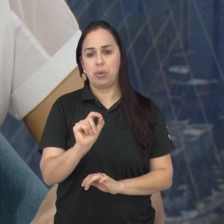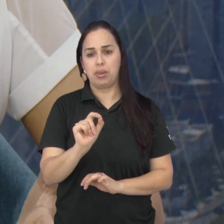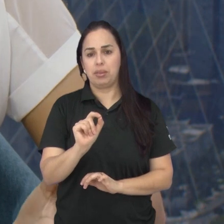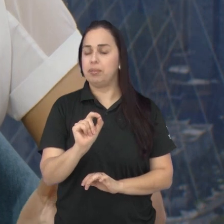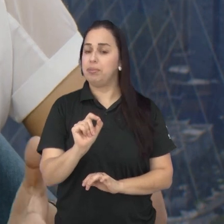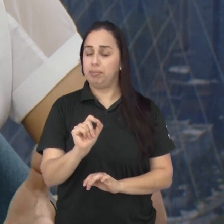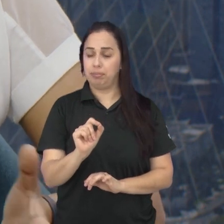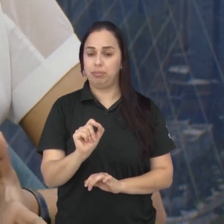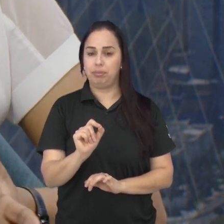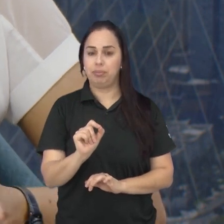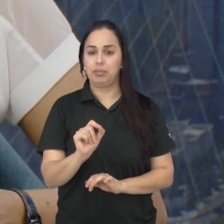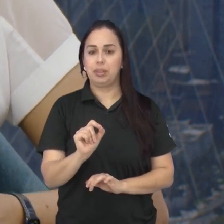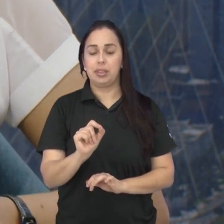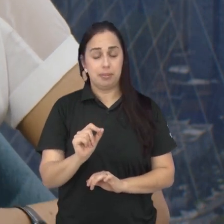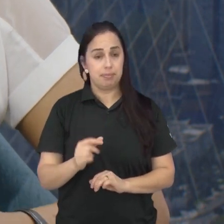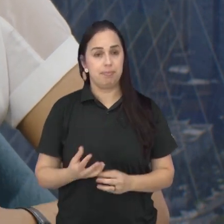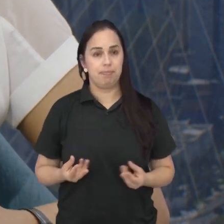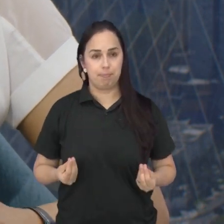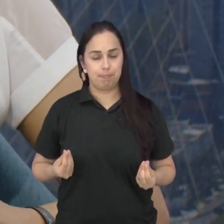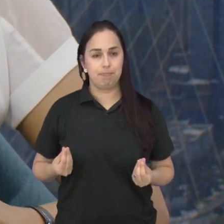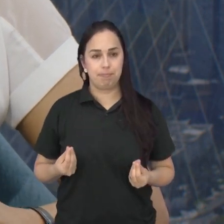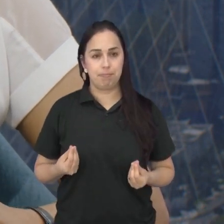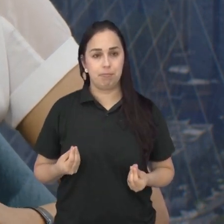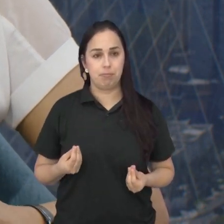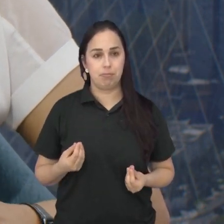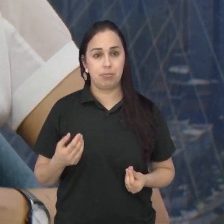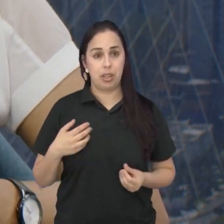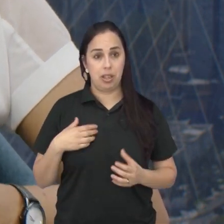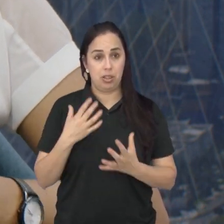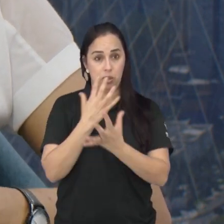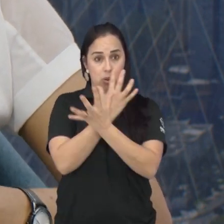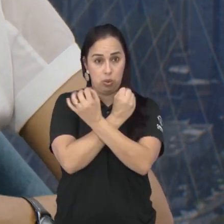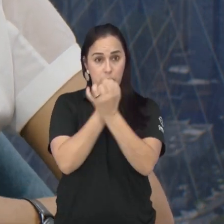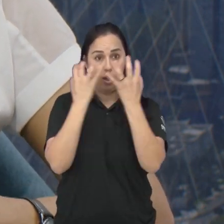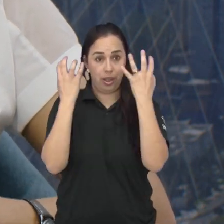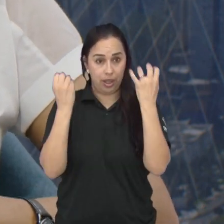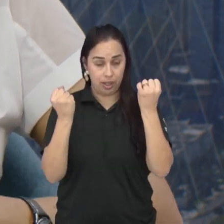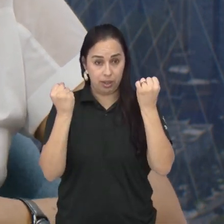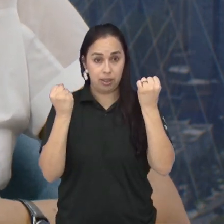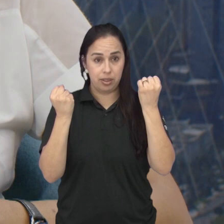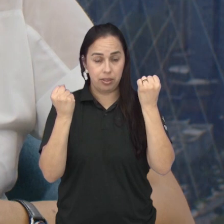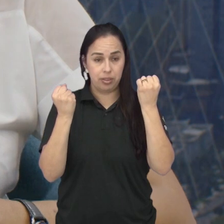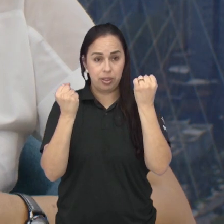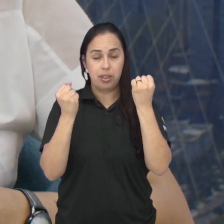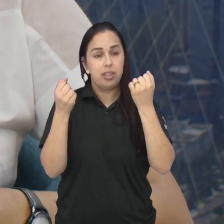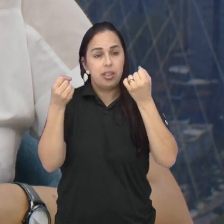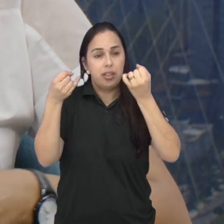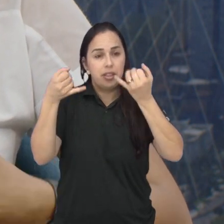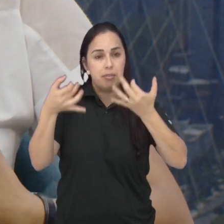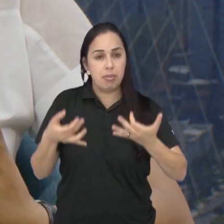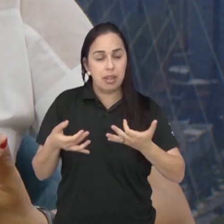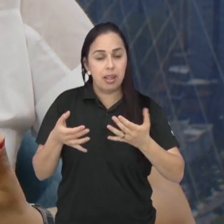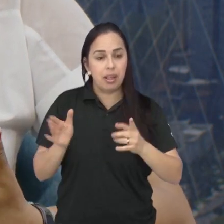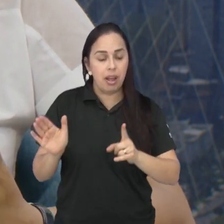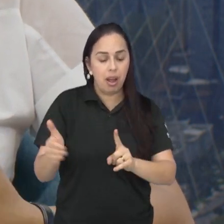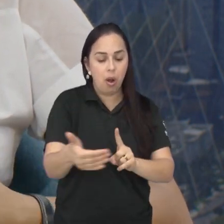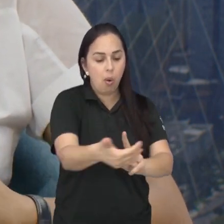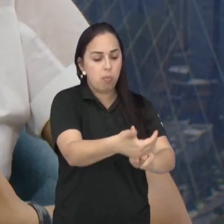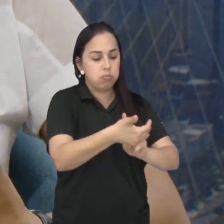dimensão crítica também, né? Então, assim, eu acho que a sororidade, ela vai nos dizer que eu preciso